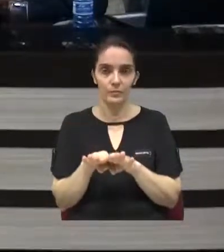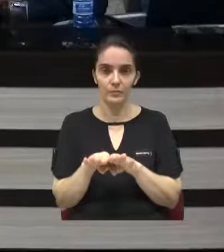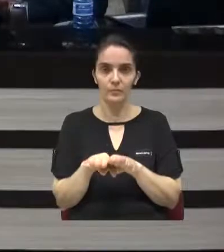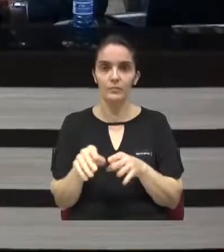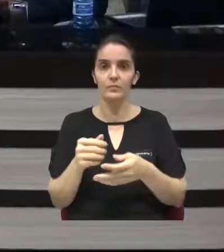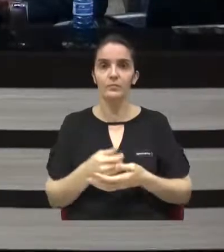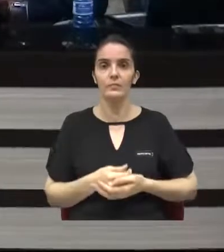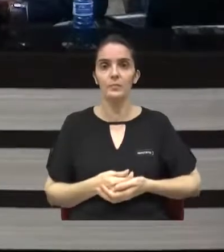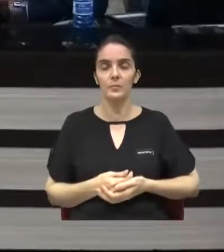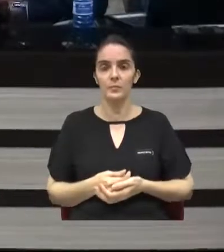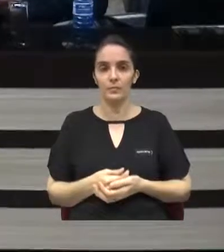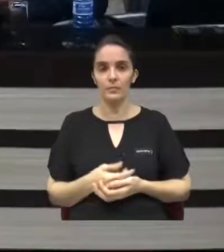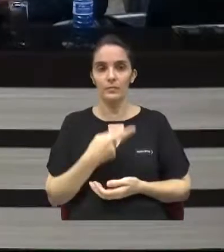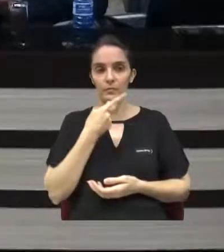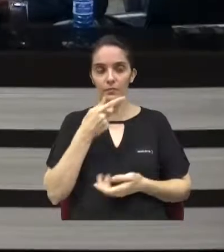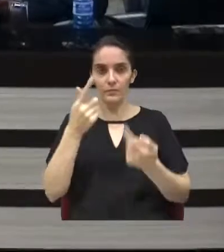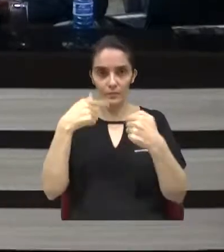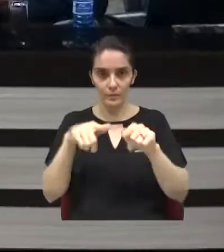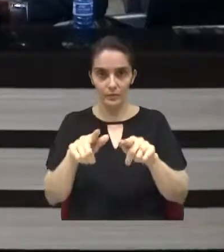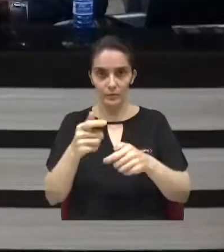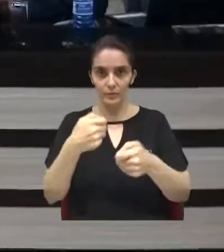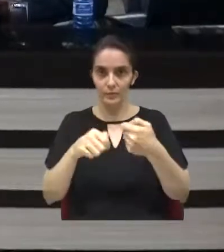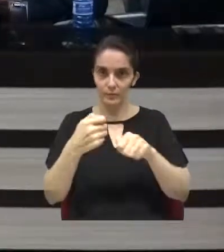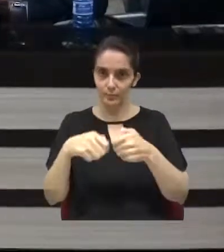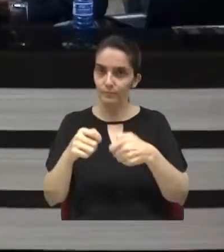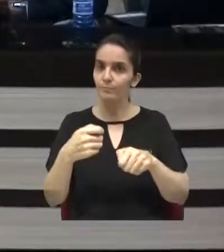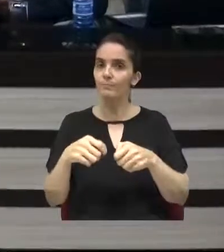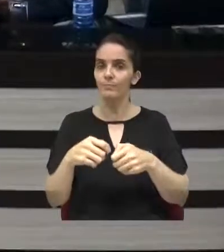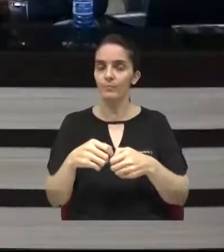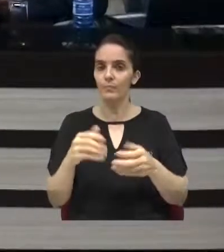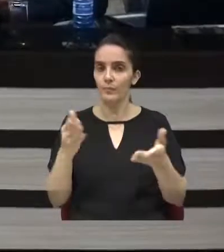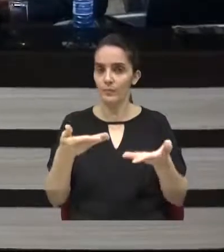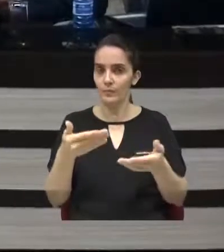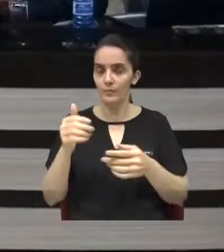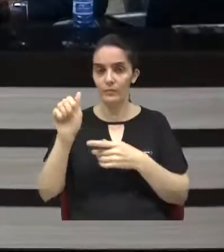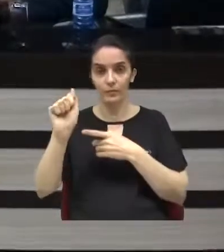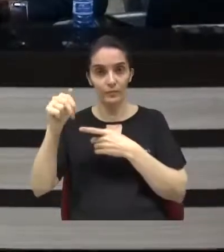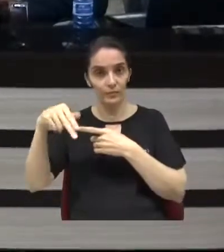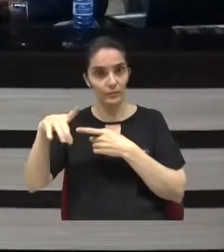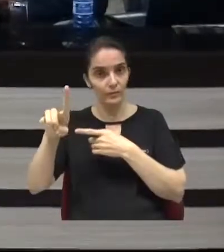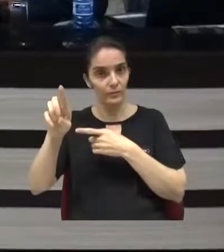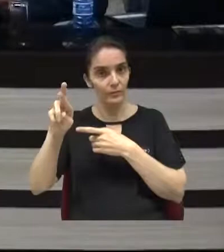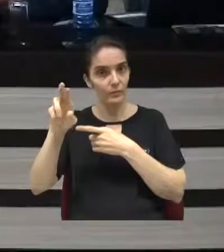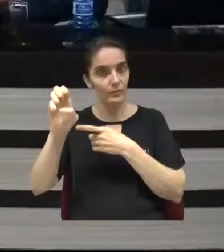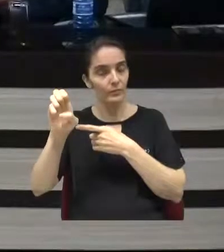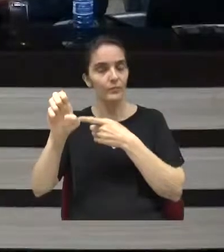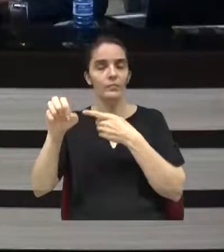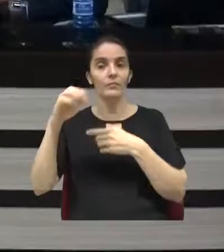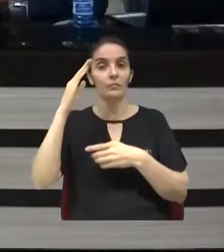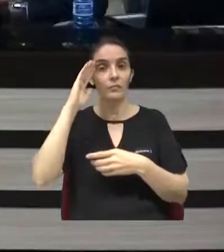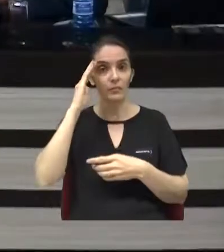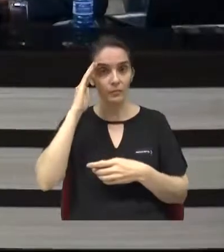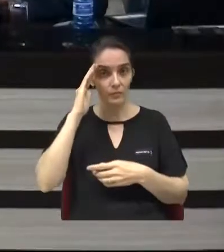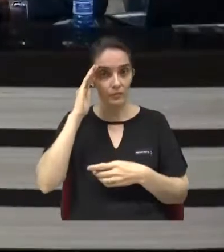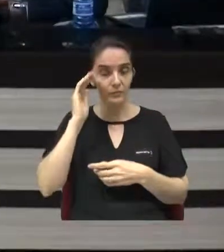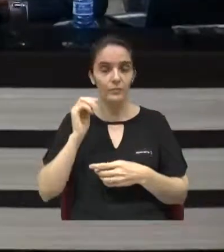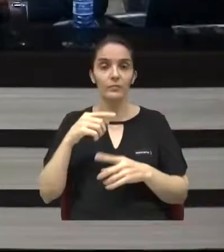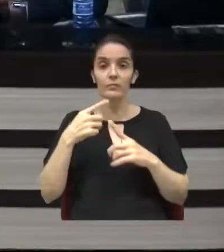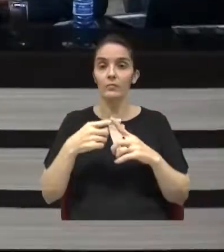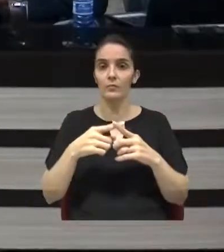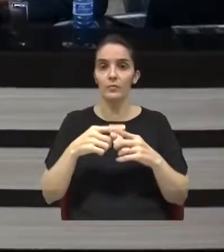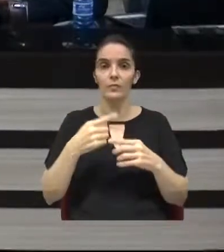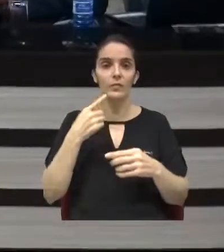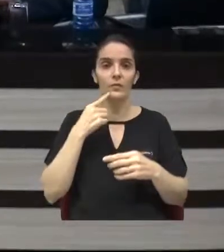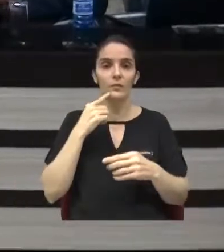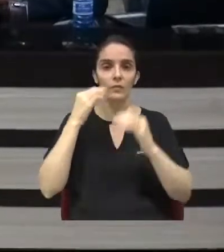improbidade administrativa e, por isso, o denunciante André Rodrigues Heleno entendeu que, ao desrespeitar a decisão